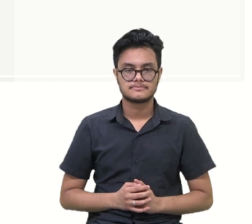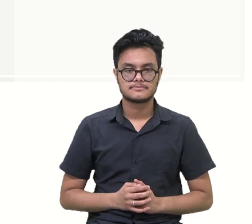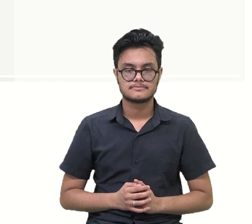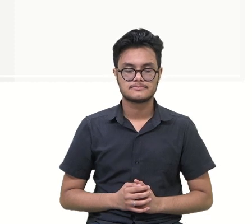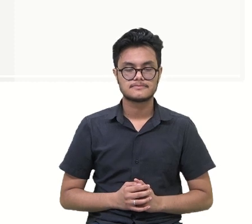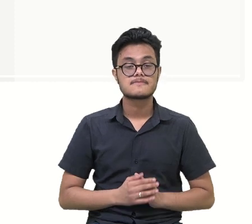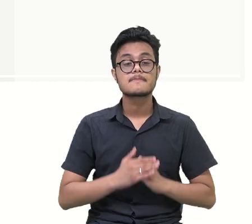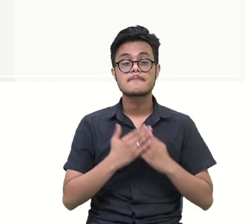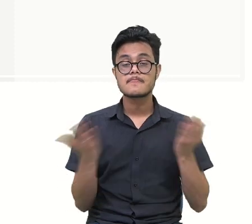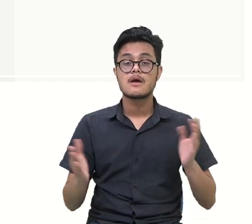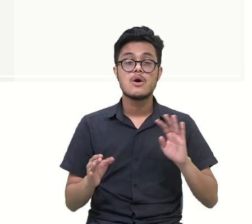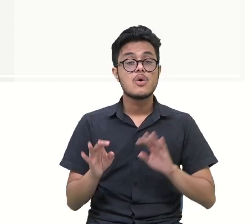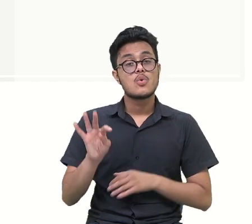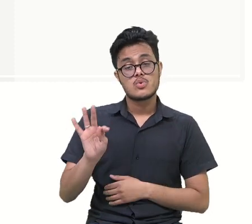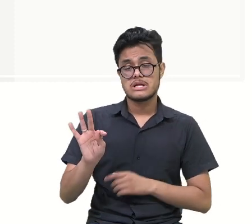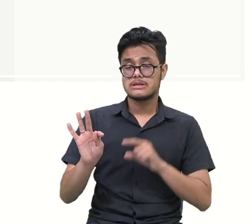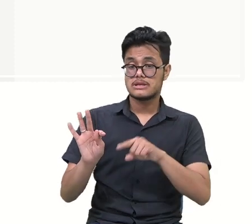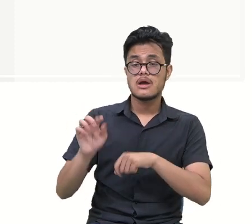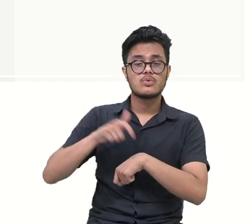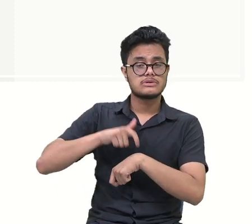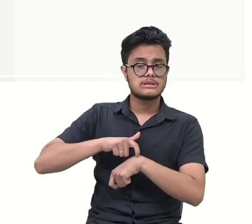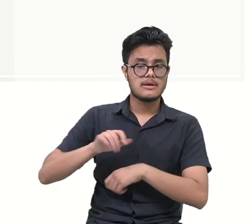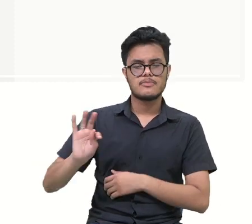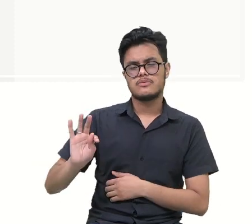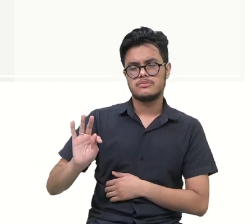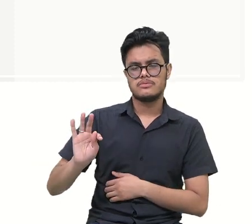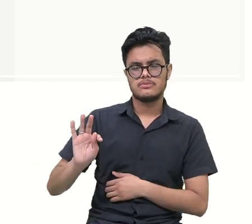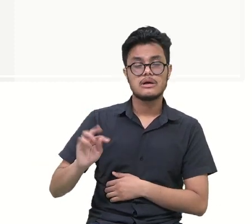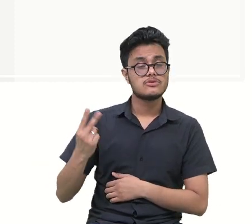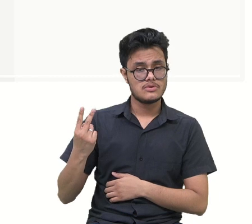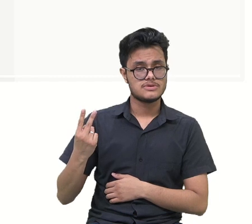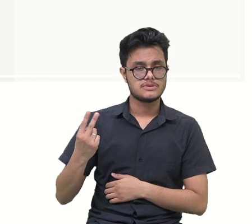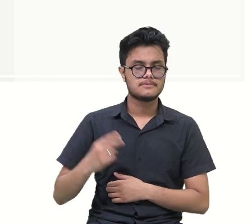Então, no lugar de T, vamos substituir 2,